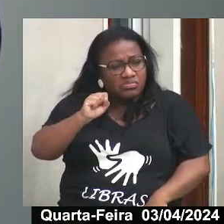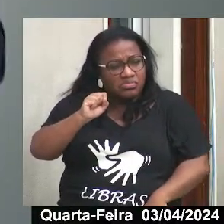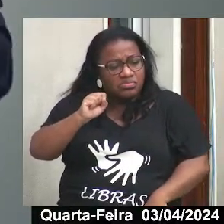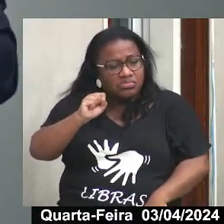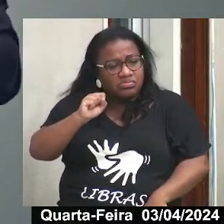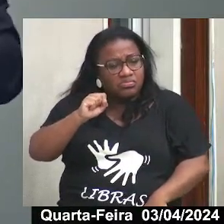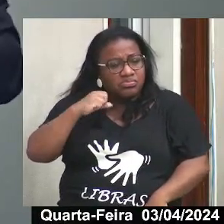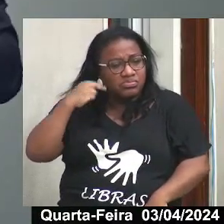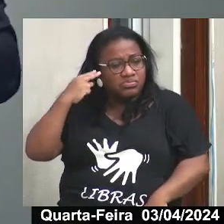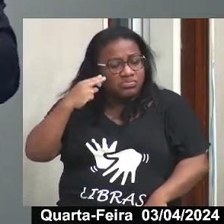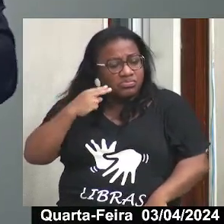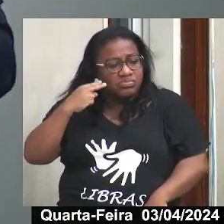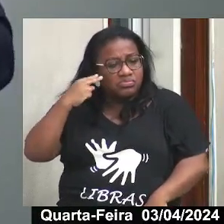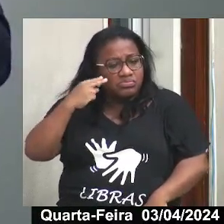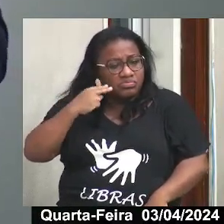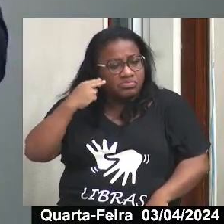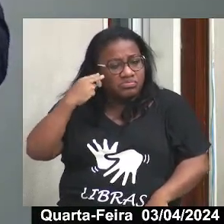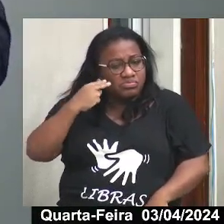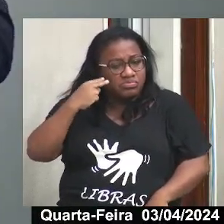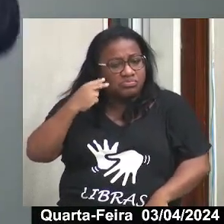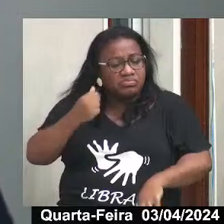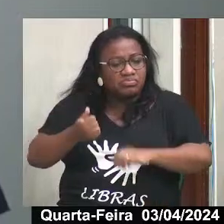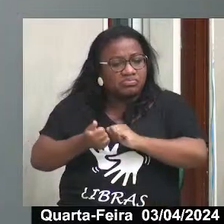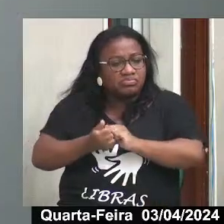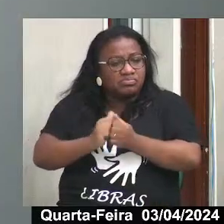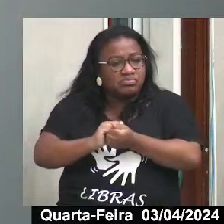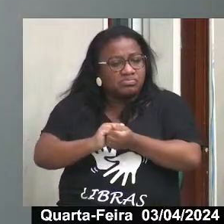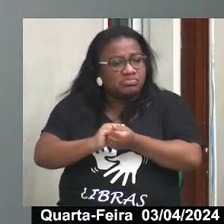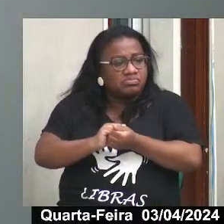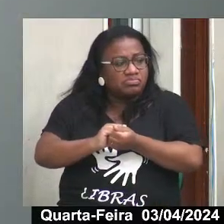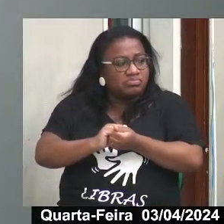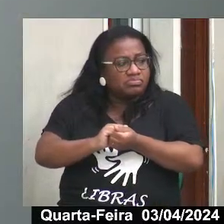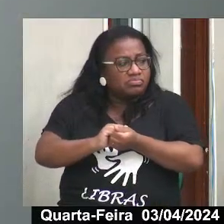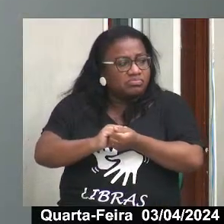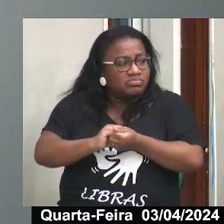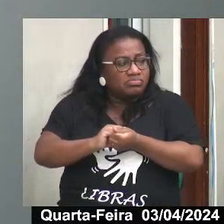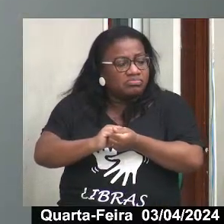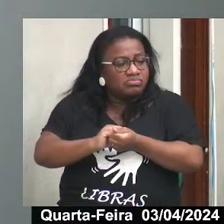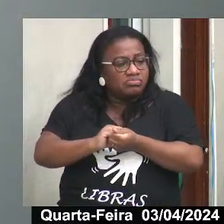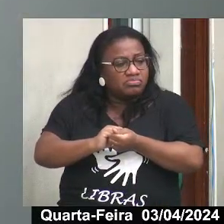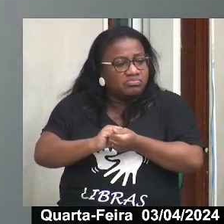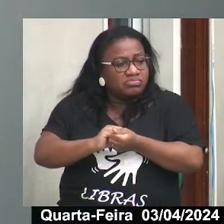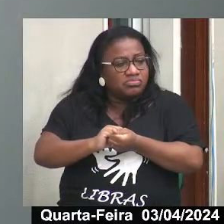Seria o vereador que estava como secretário de esporte, o palhaço?